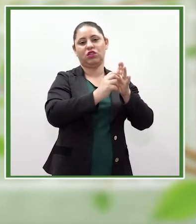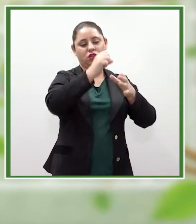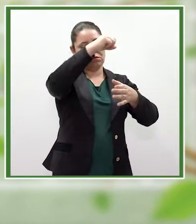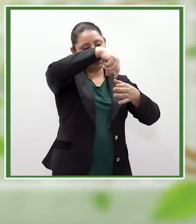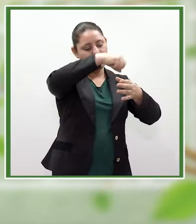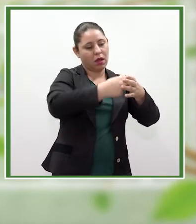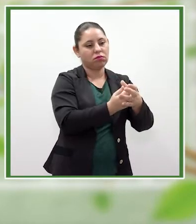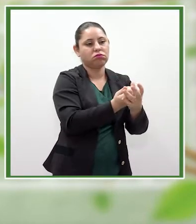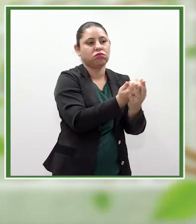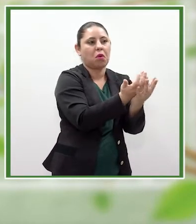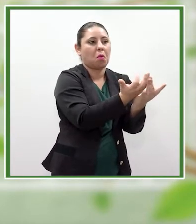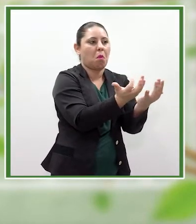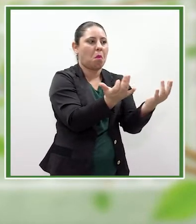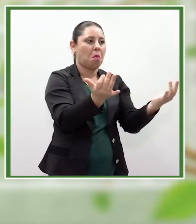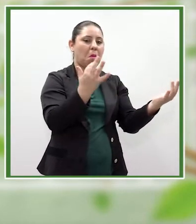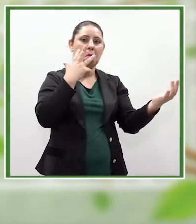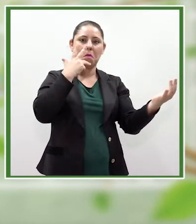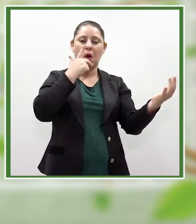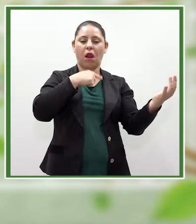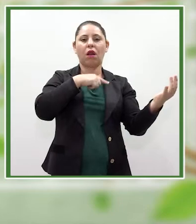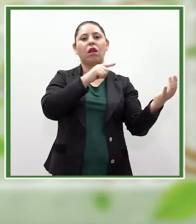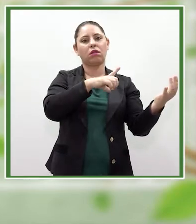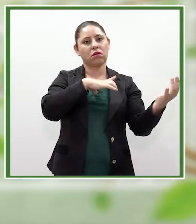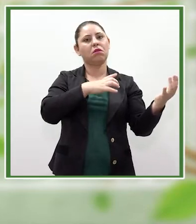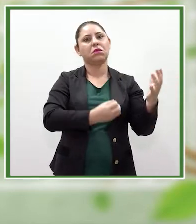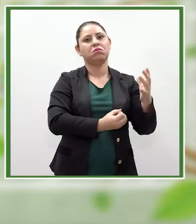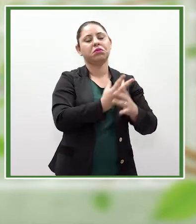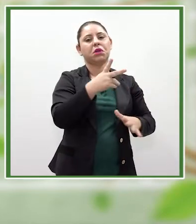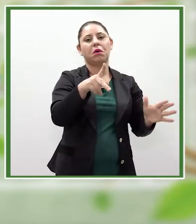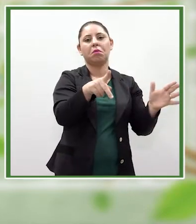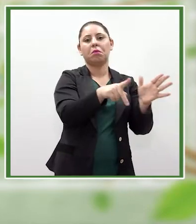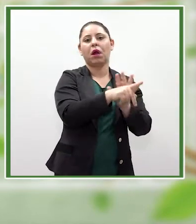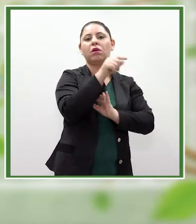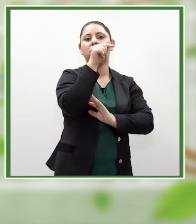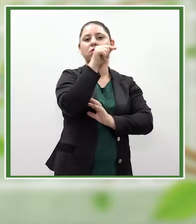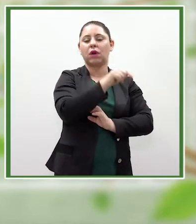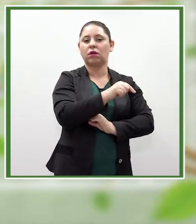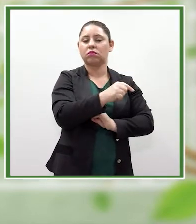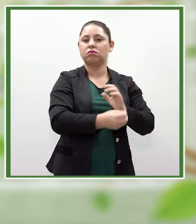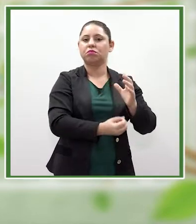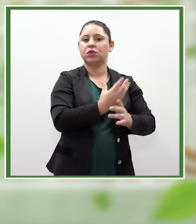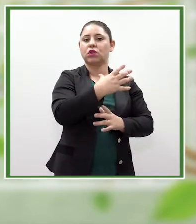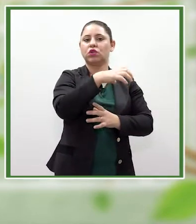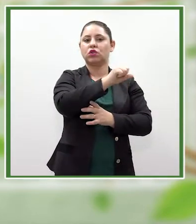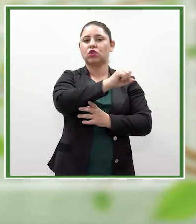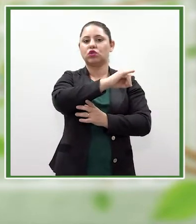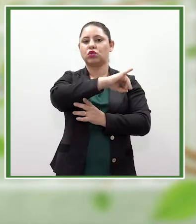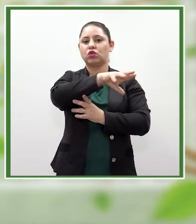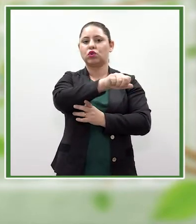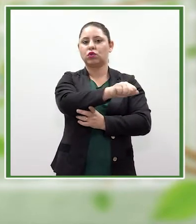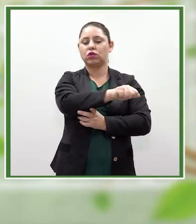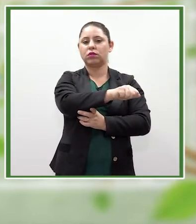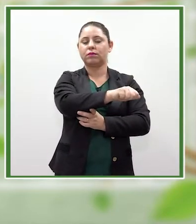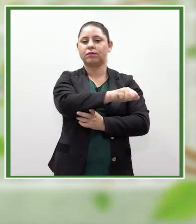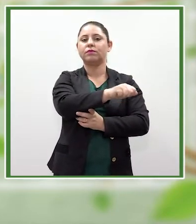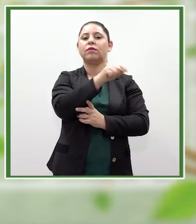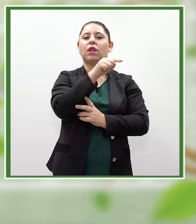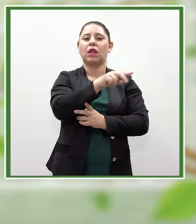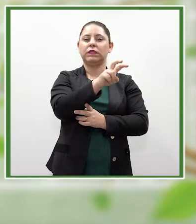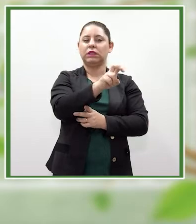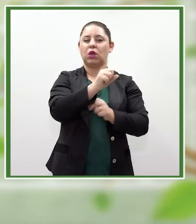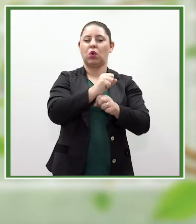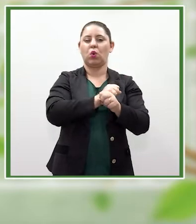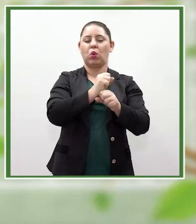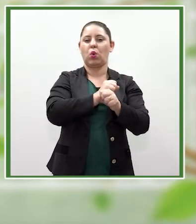né? E, obviamente, depois da soja, ainda vinha a pecuária com ganhos também bastante expressivos, mas aqui eu quero